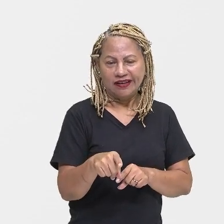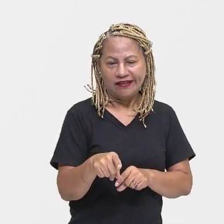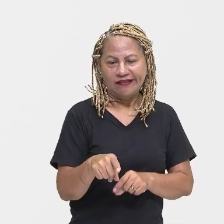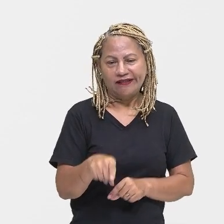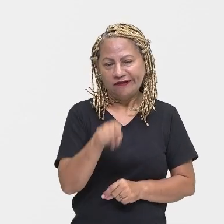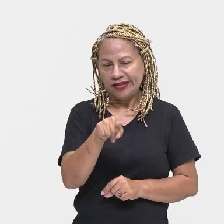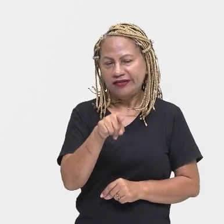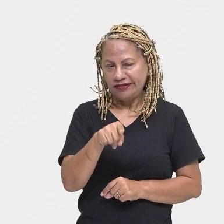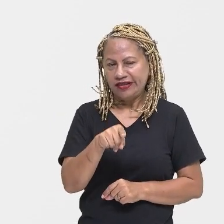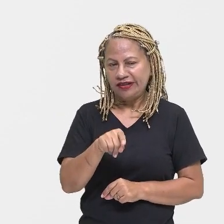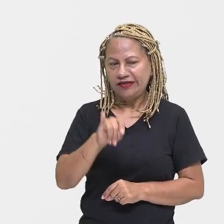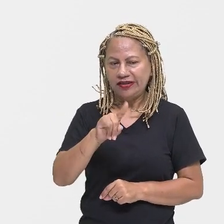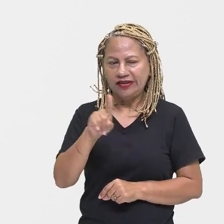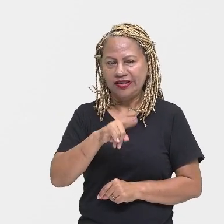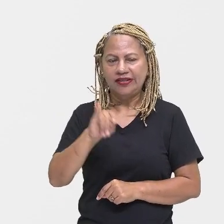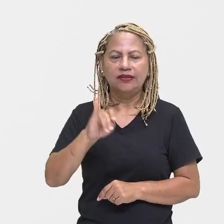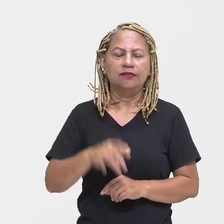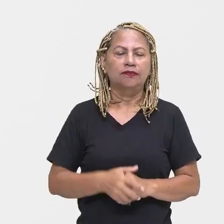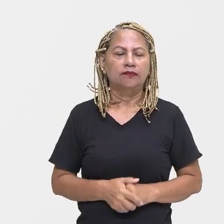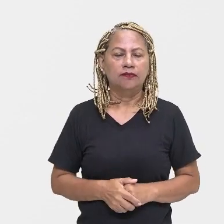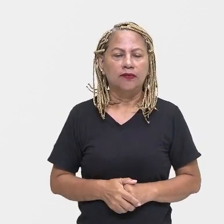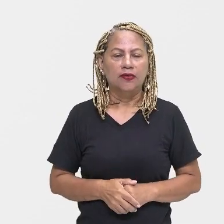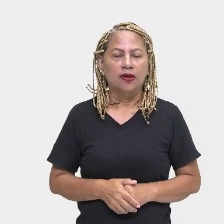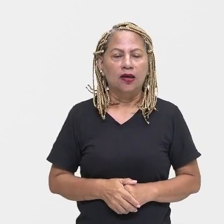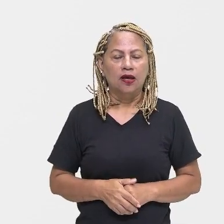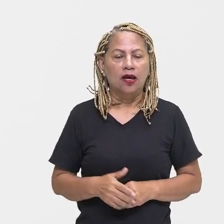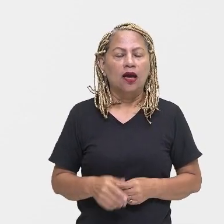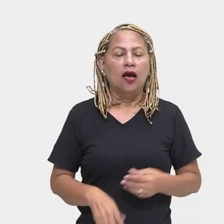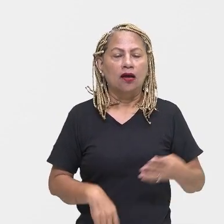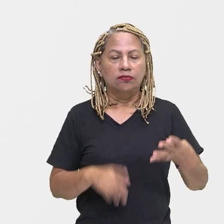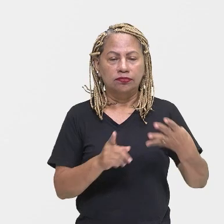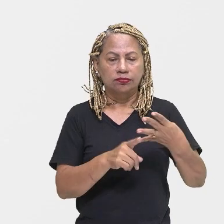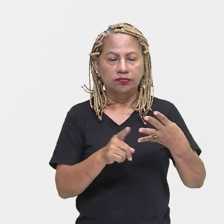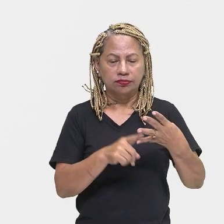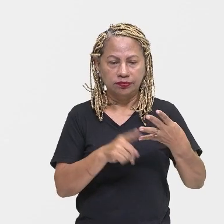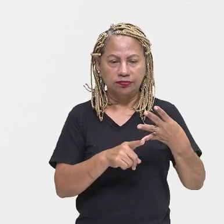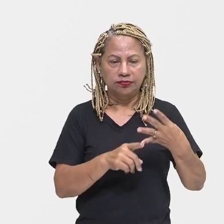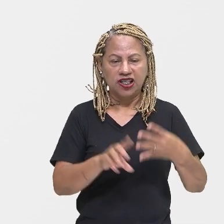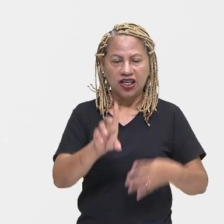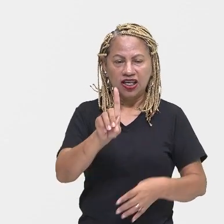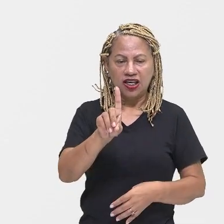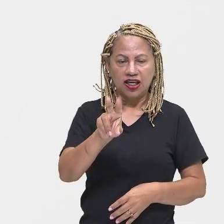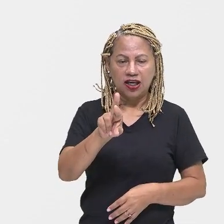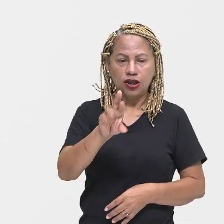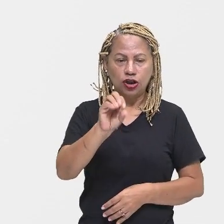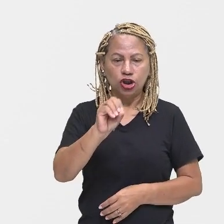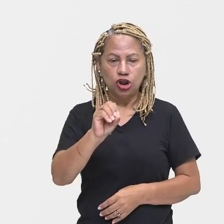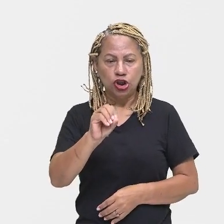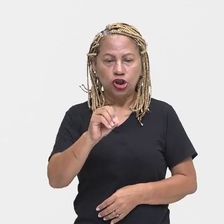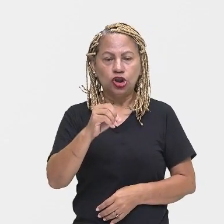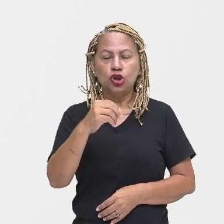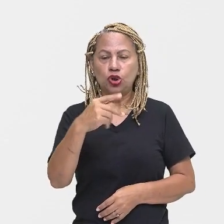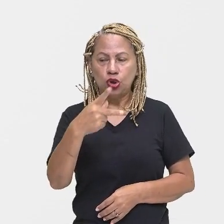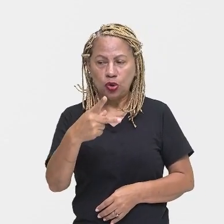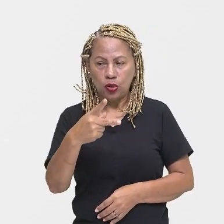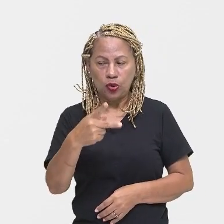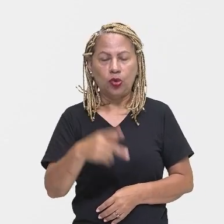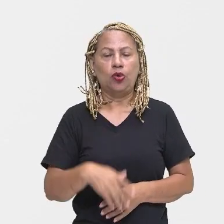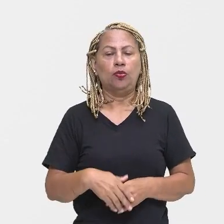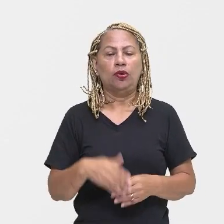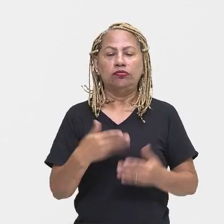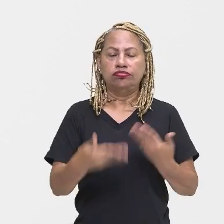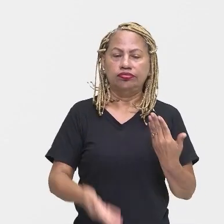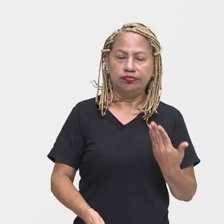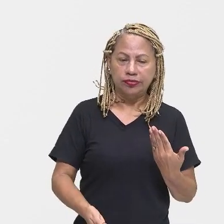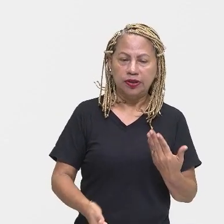Drop, dropar, ou seja, deixar cair. Esse drop é muito utilizado dentro dos jogos quando se